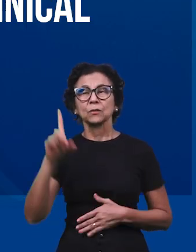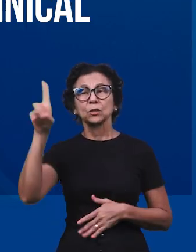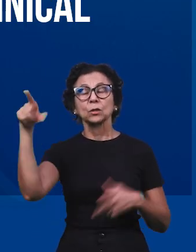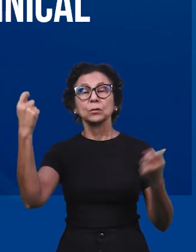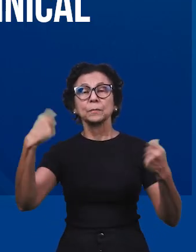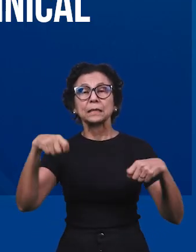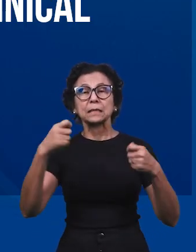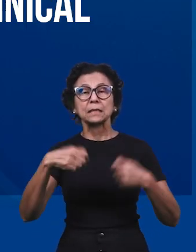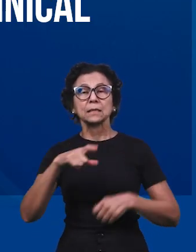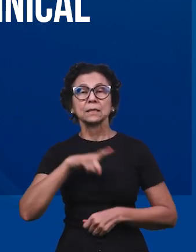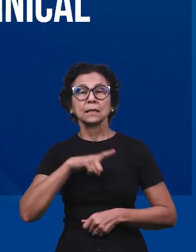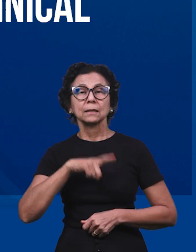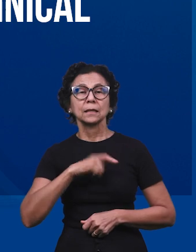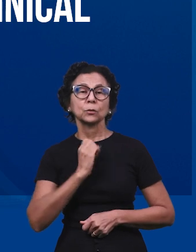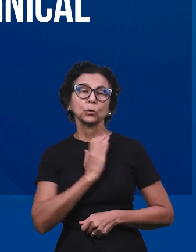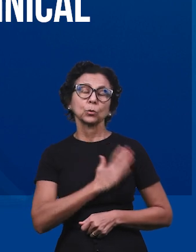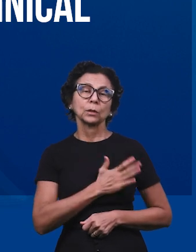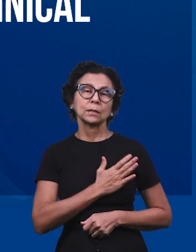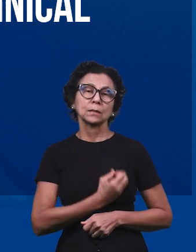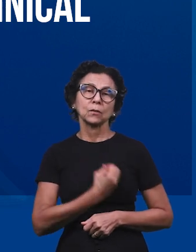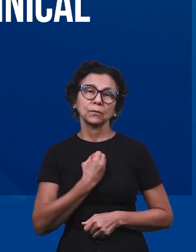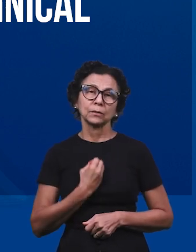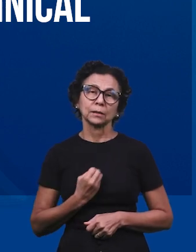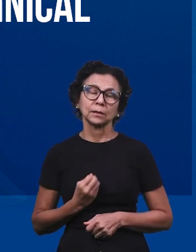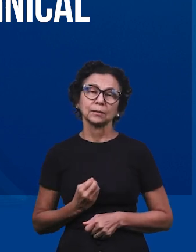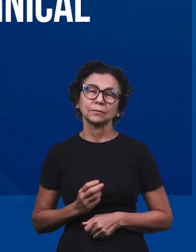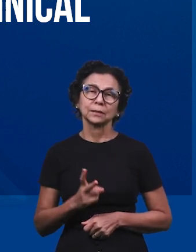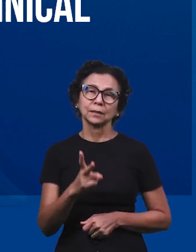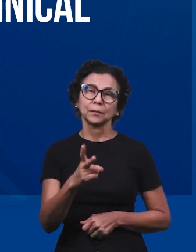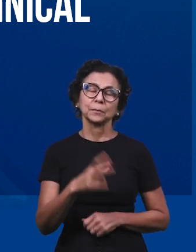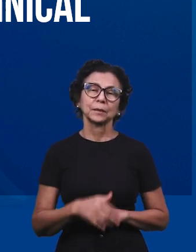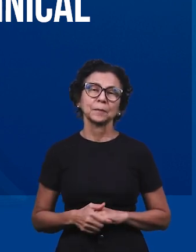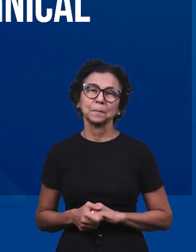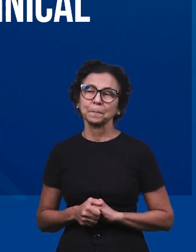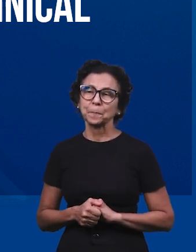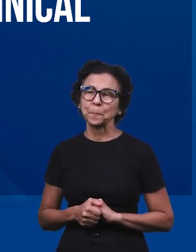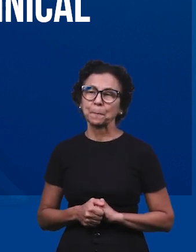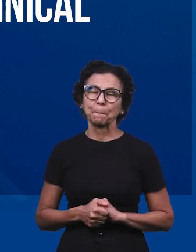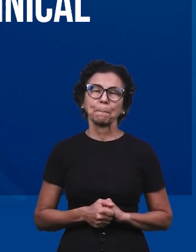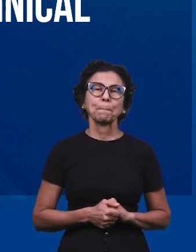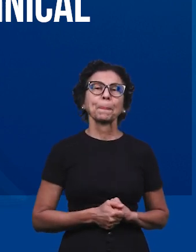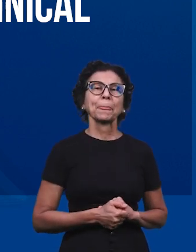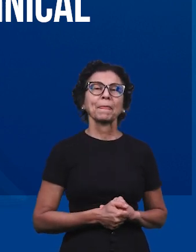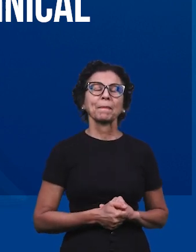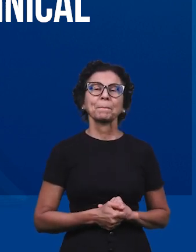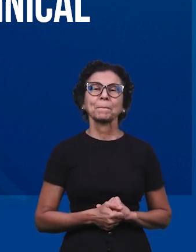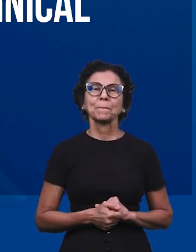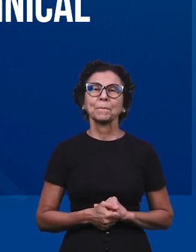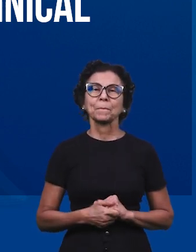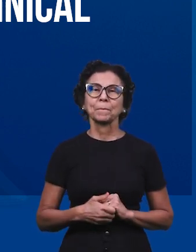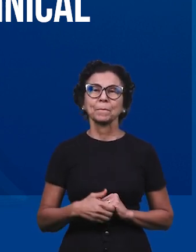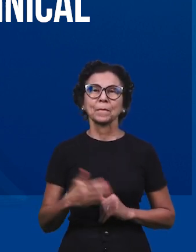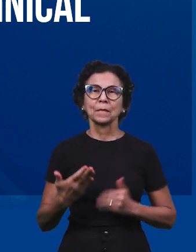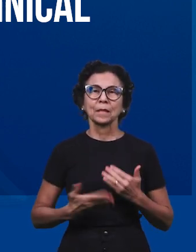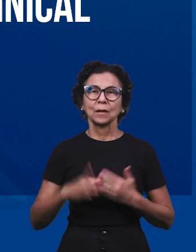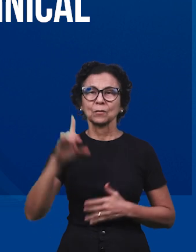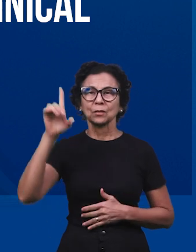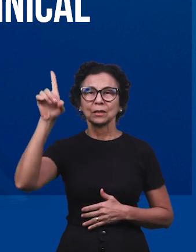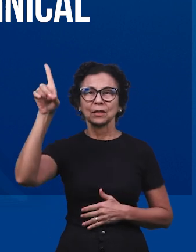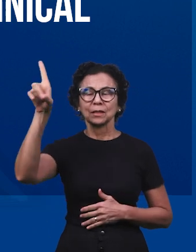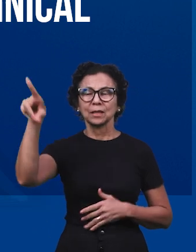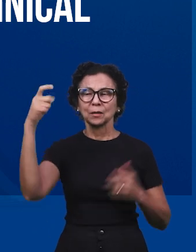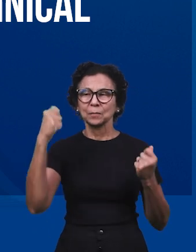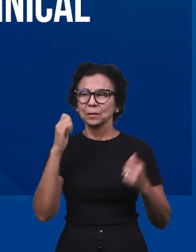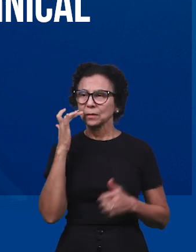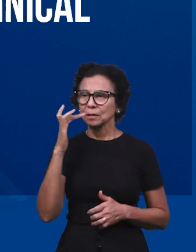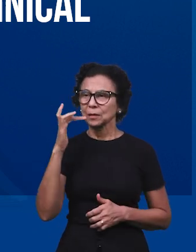no coração desde o começo até o fim da sua vida? O servo de Deus deve